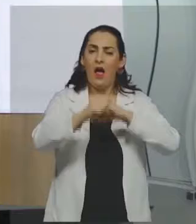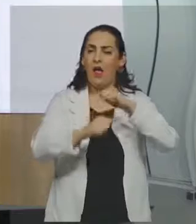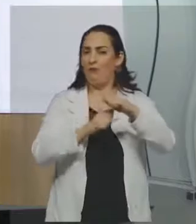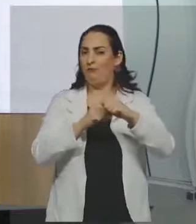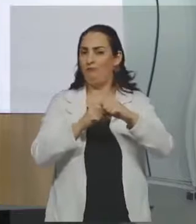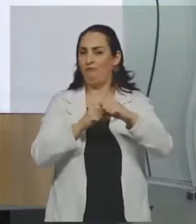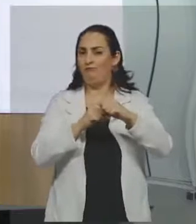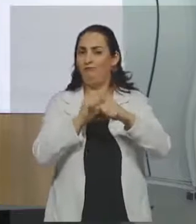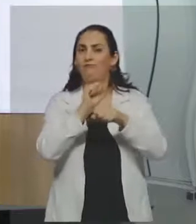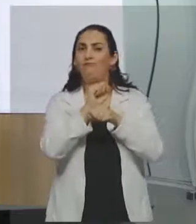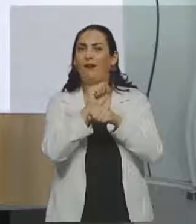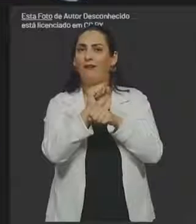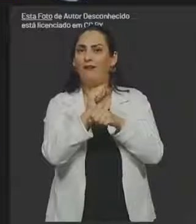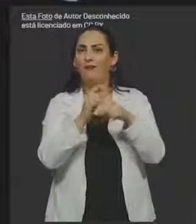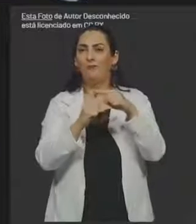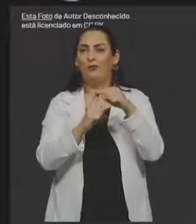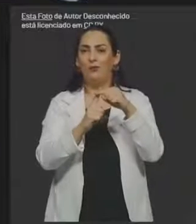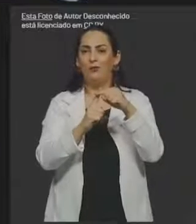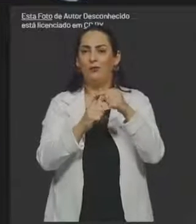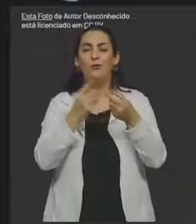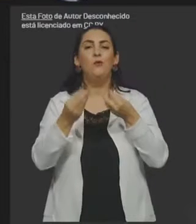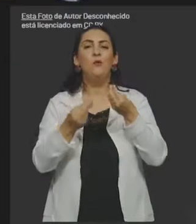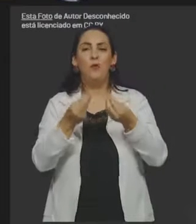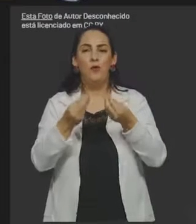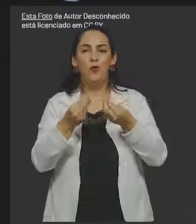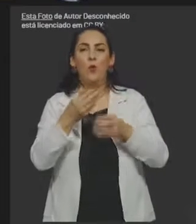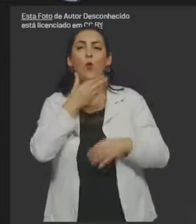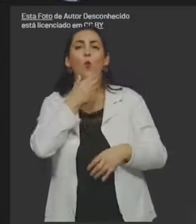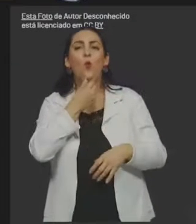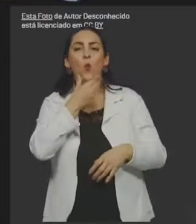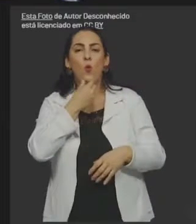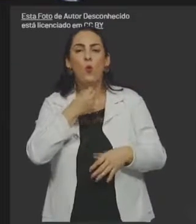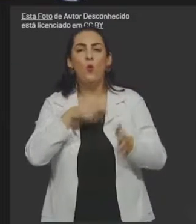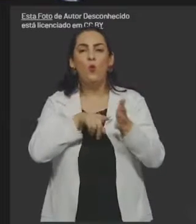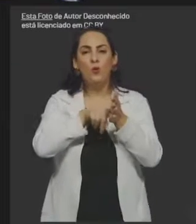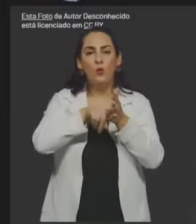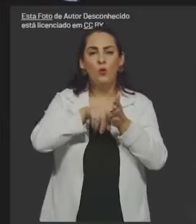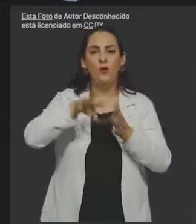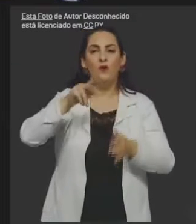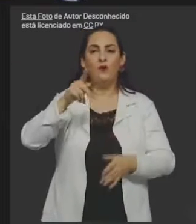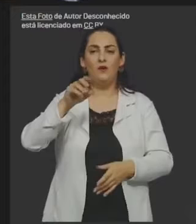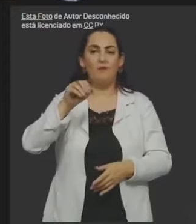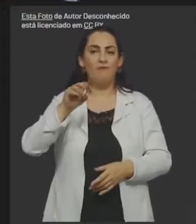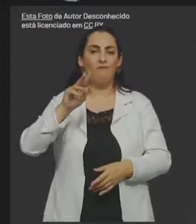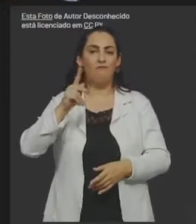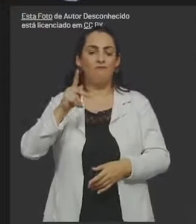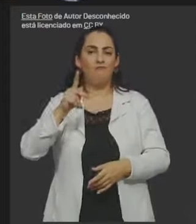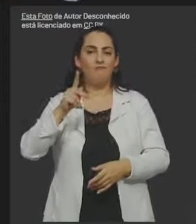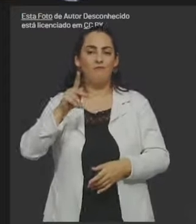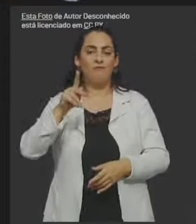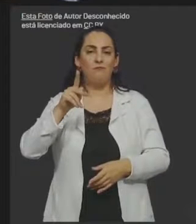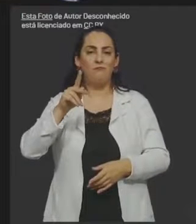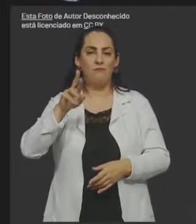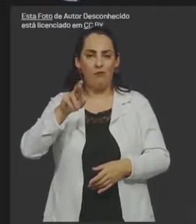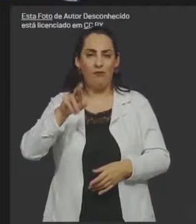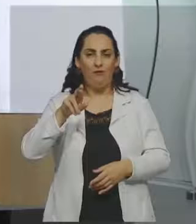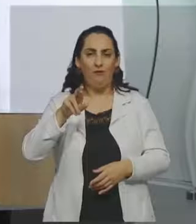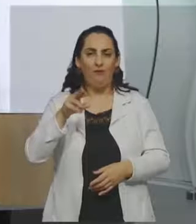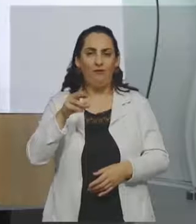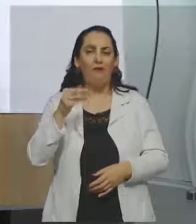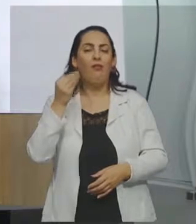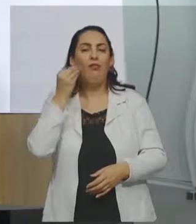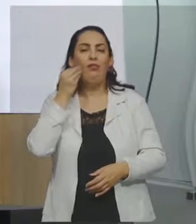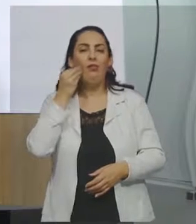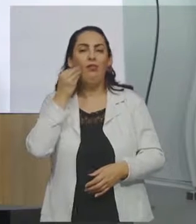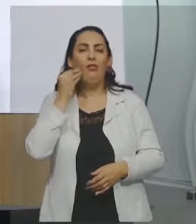Rutherford. Como Bohr não tinha condições naquele momento de fazer experimentos que comprovassem a sua teoria, ele colocou